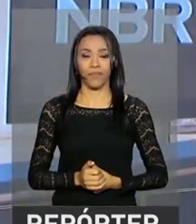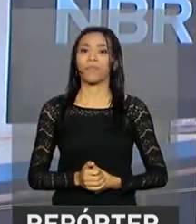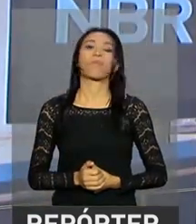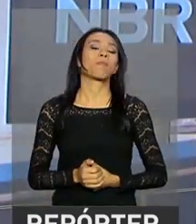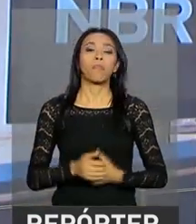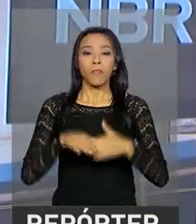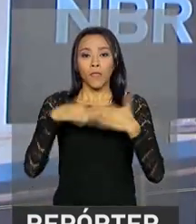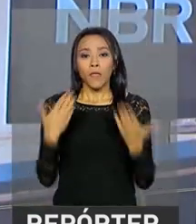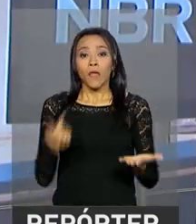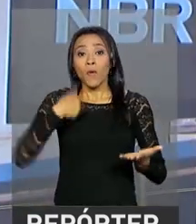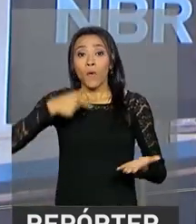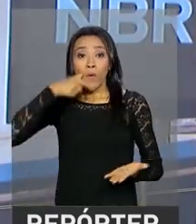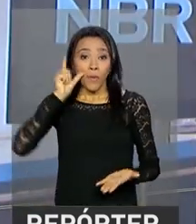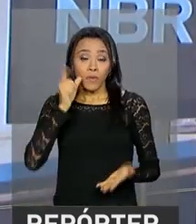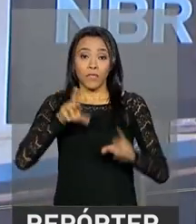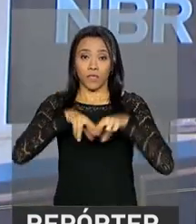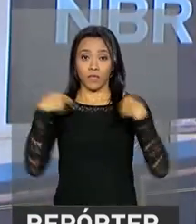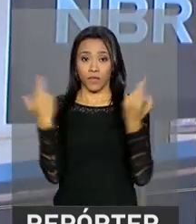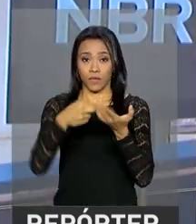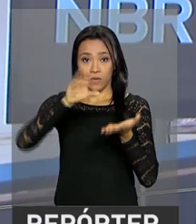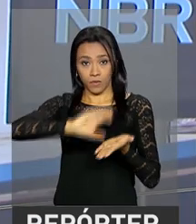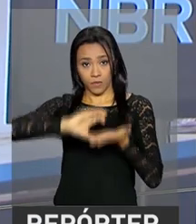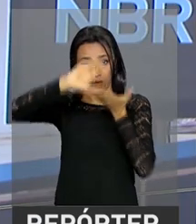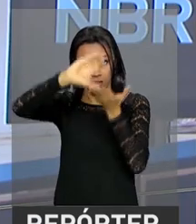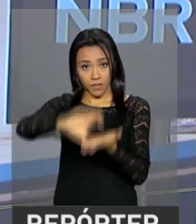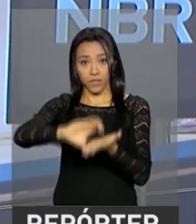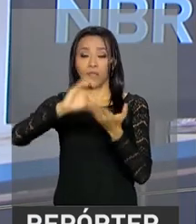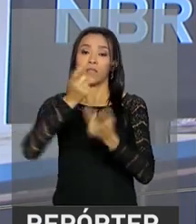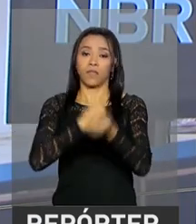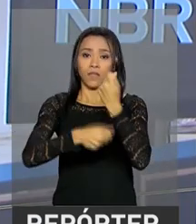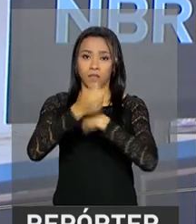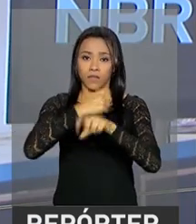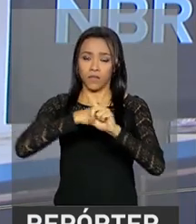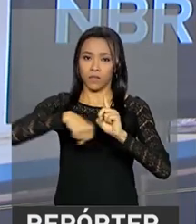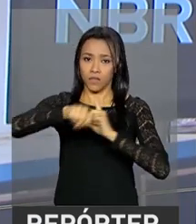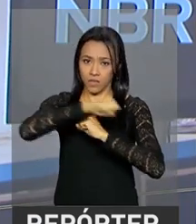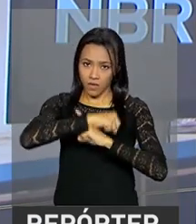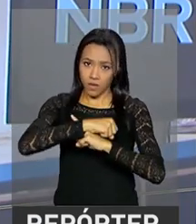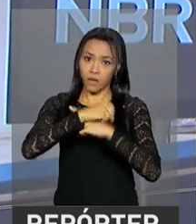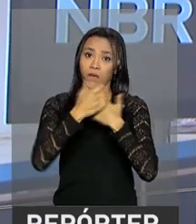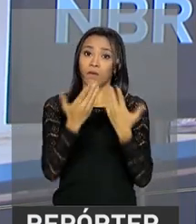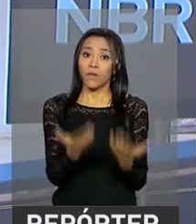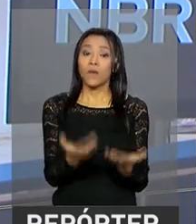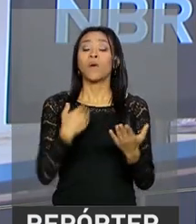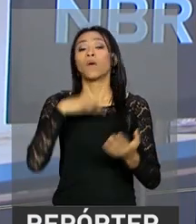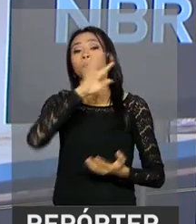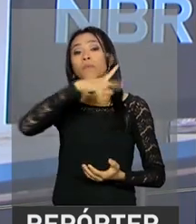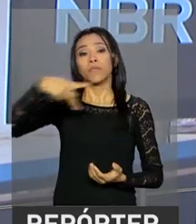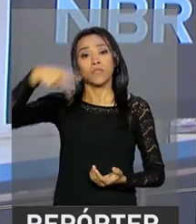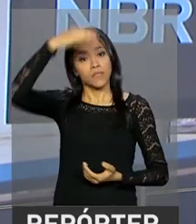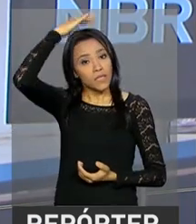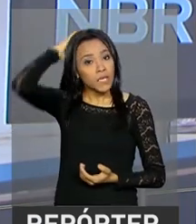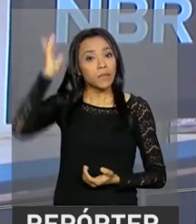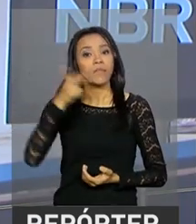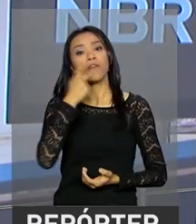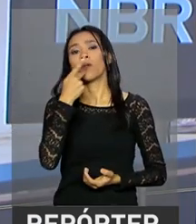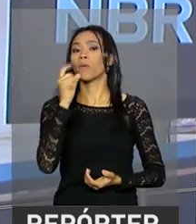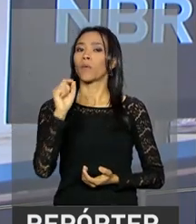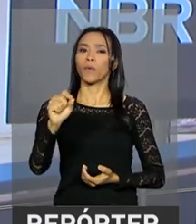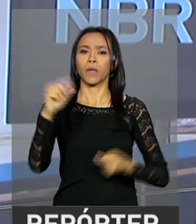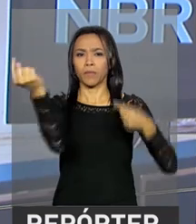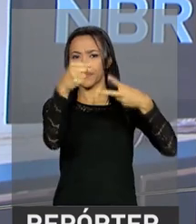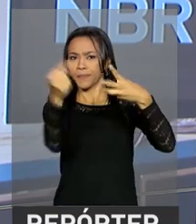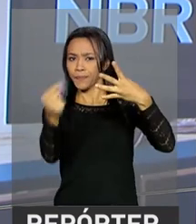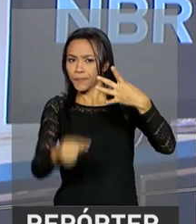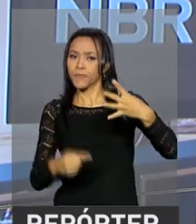E ontem, na reunião do Conselho de Desenvolvimento Econômico e Social, o Conselhão, o presidente Michel Temer destacou os avanços